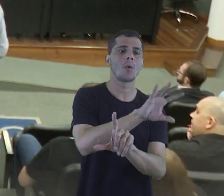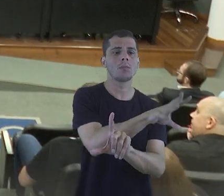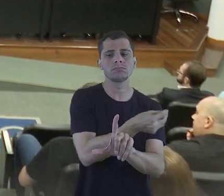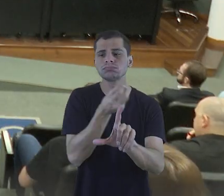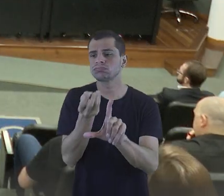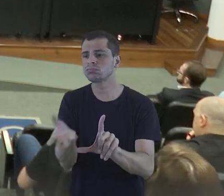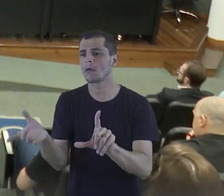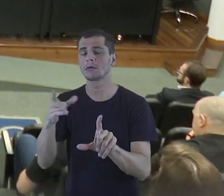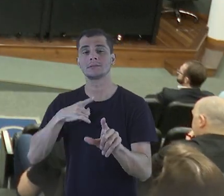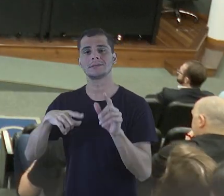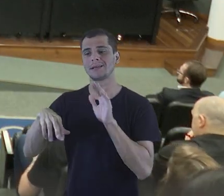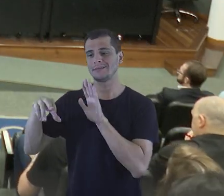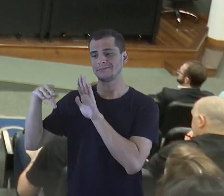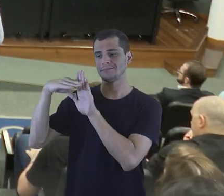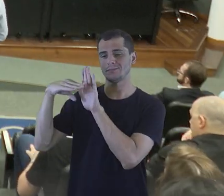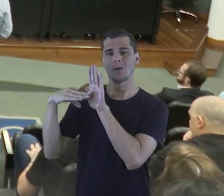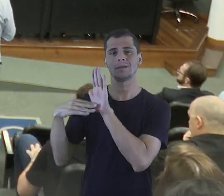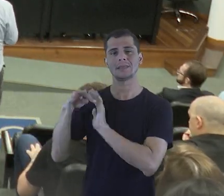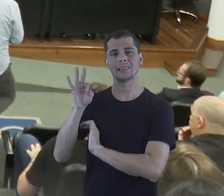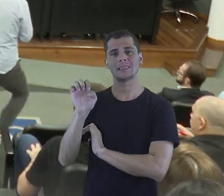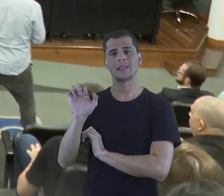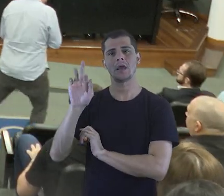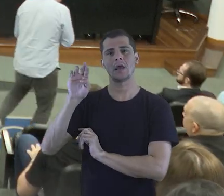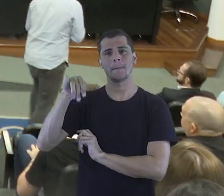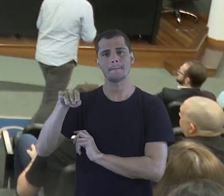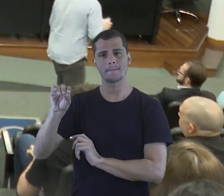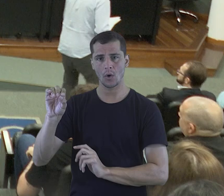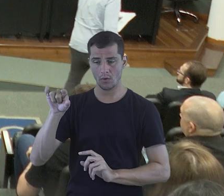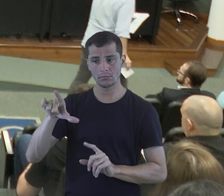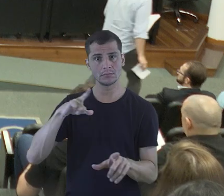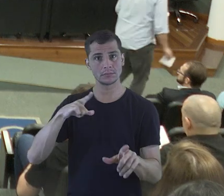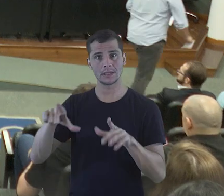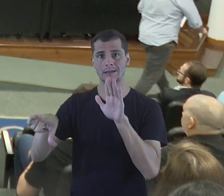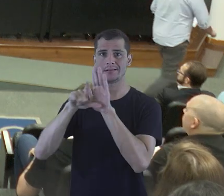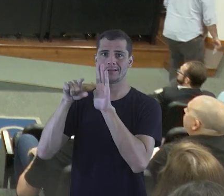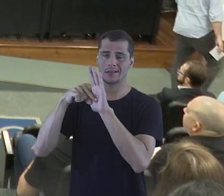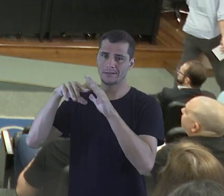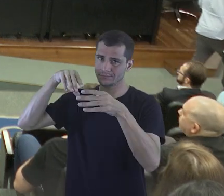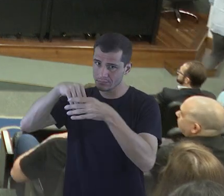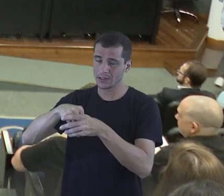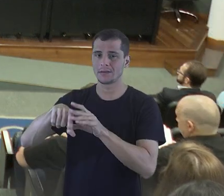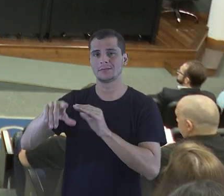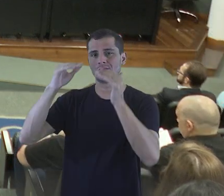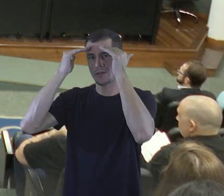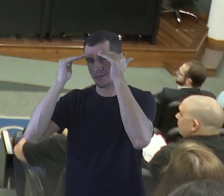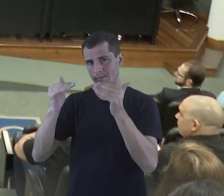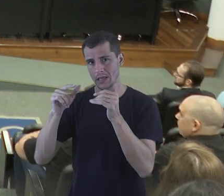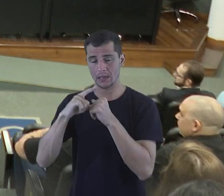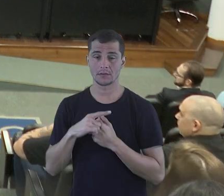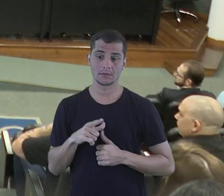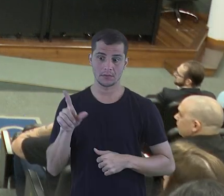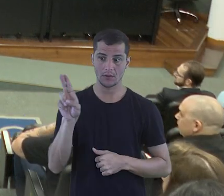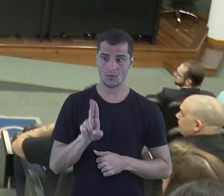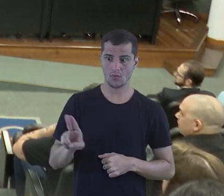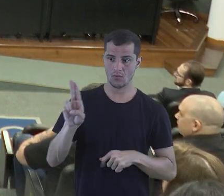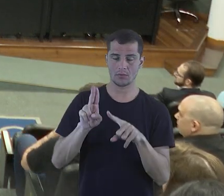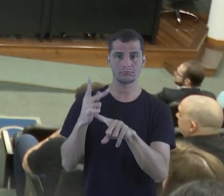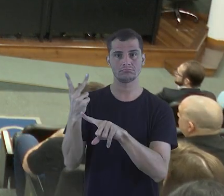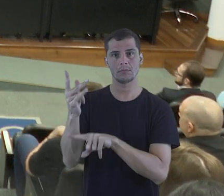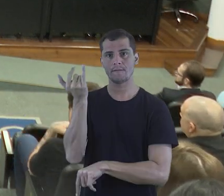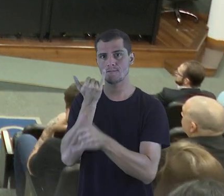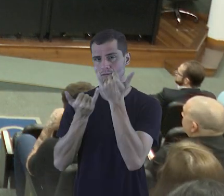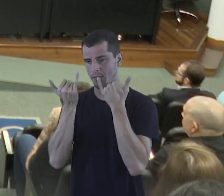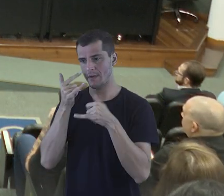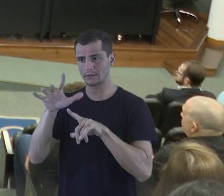excluído o termo de compartilhamento previsto na legislação o